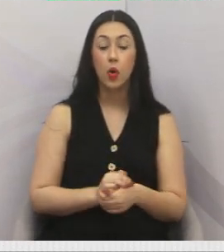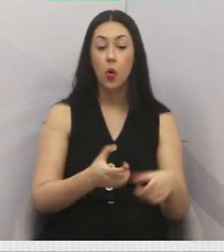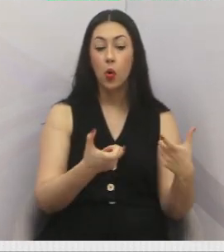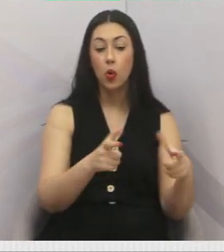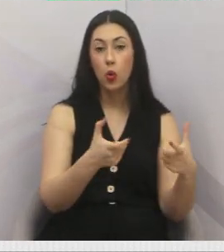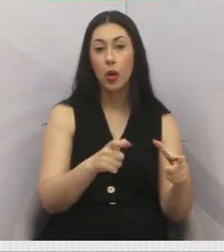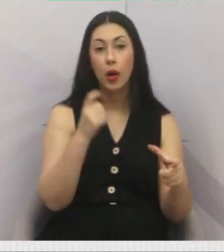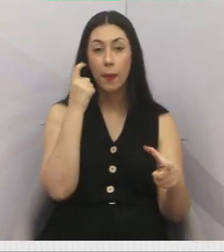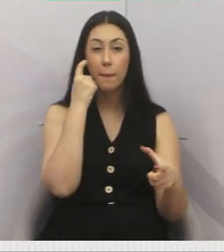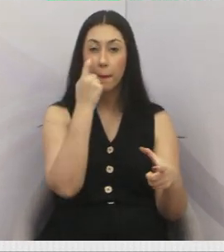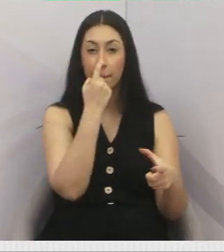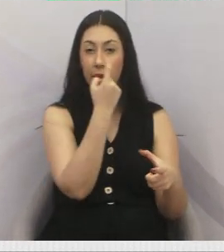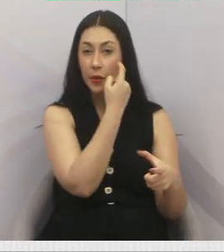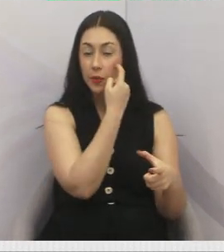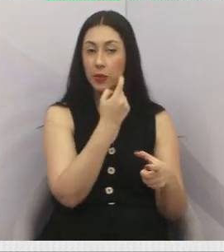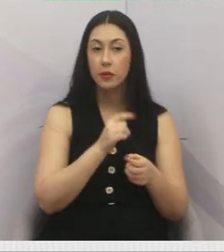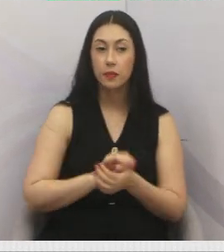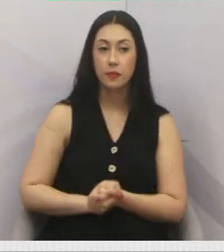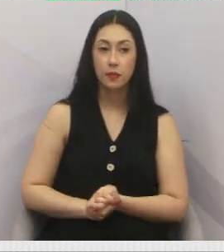Lua.